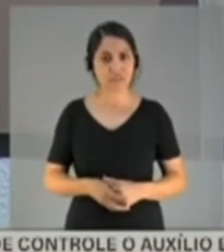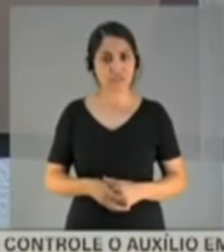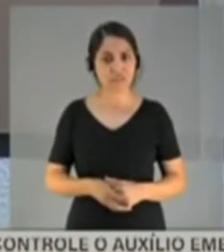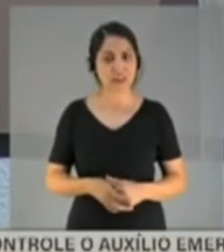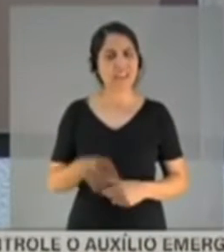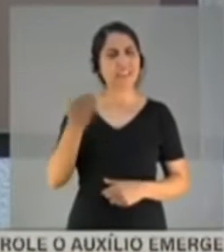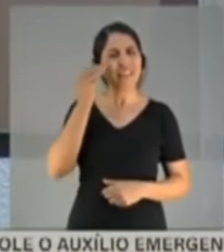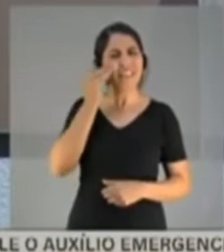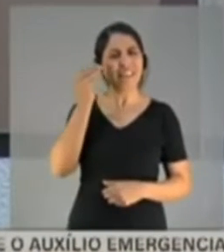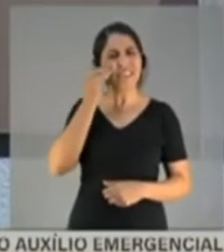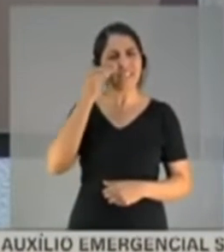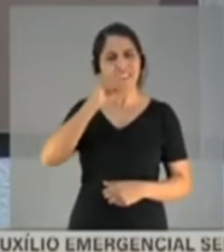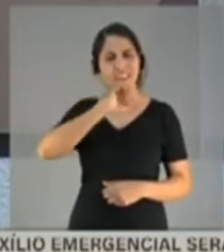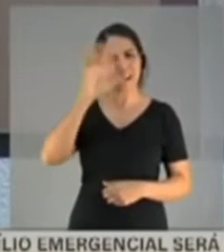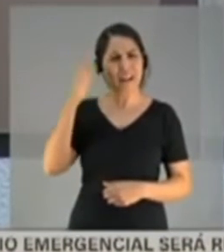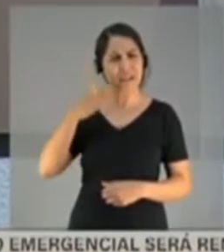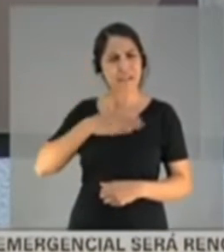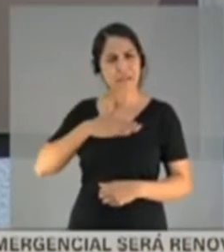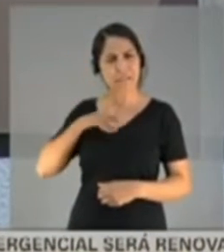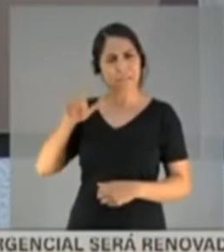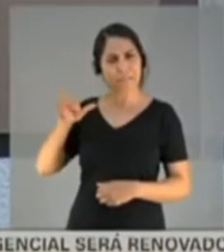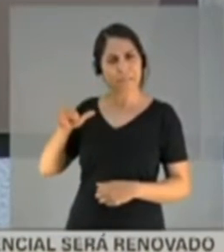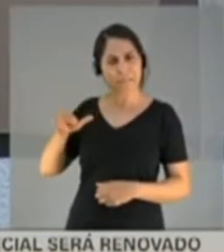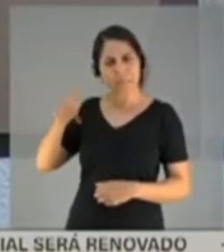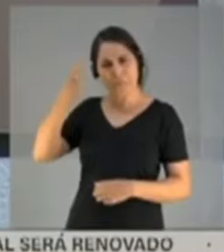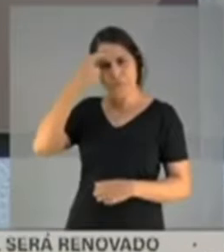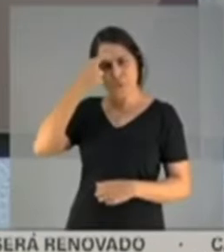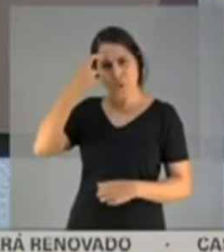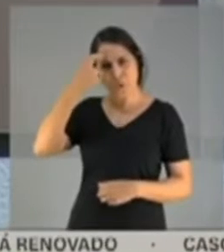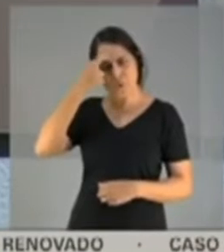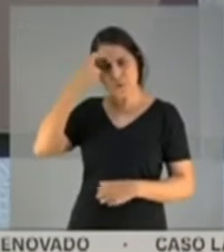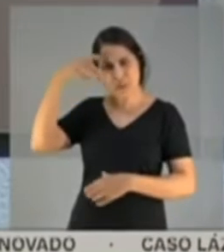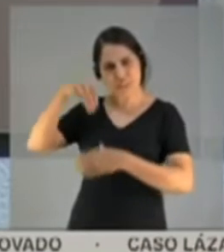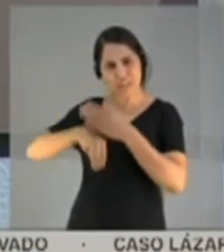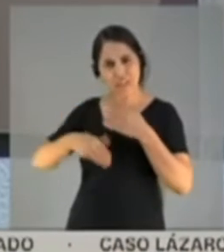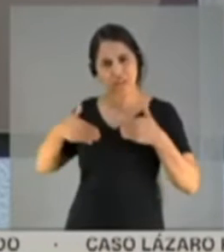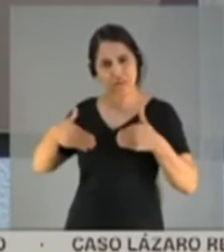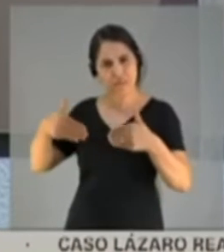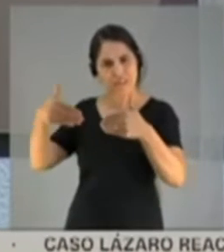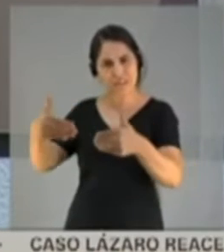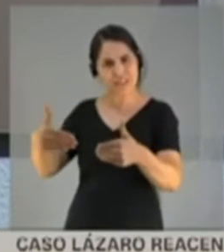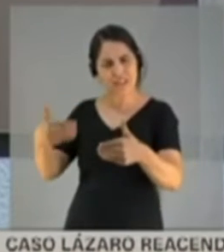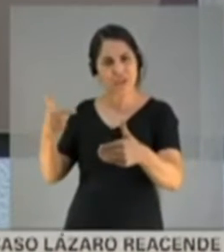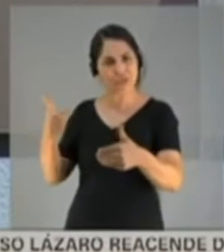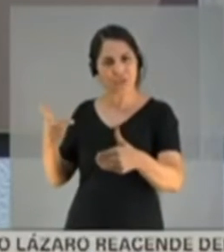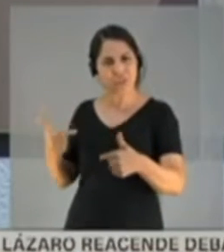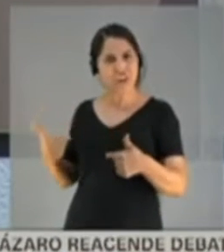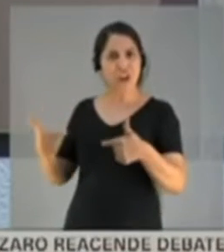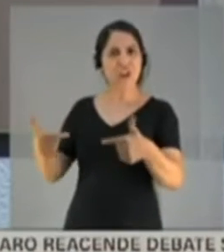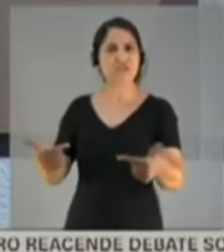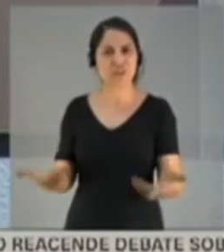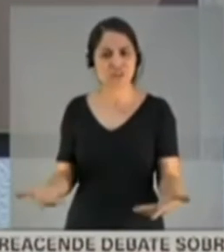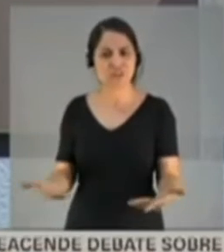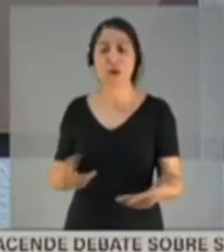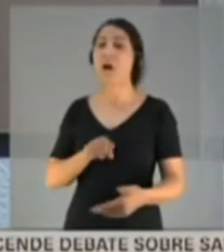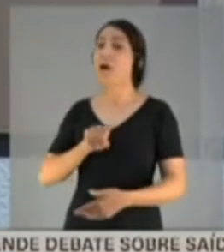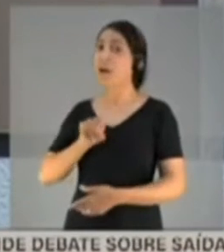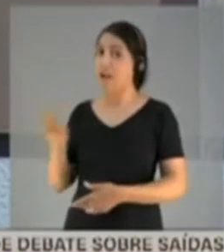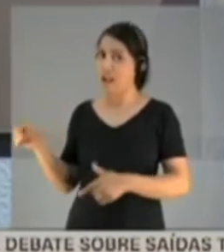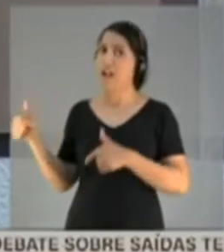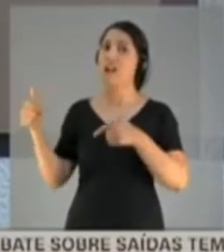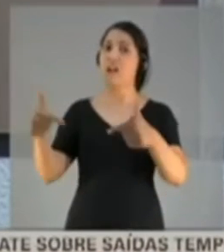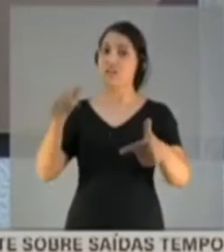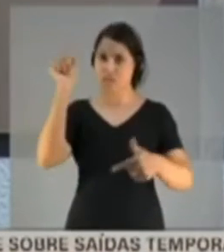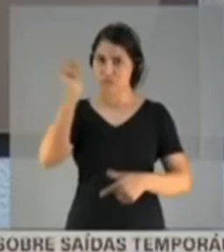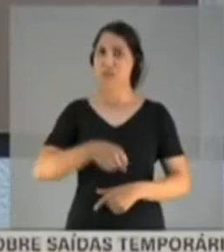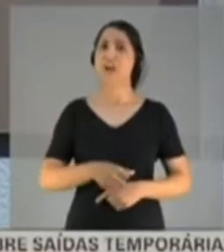irmão, consciente e sabedor de algo errado dentro do seu ministério, não teria agido. Ele agiu e